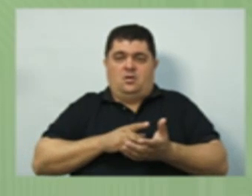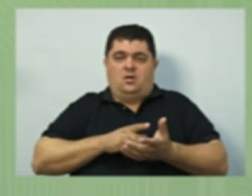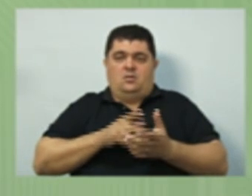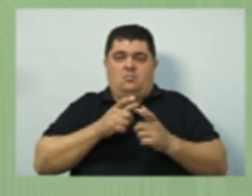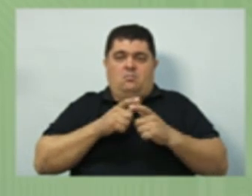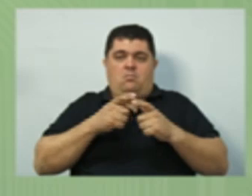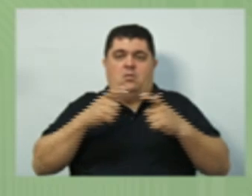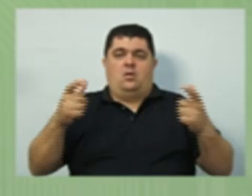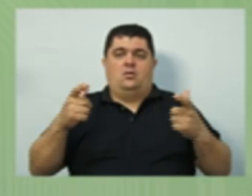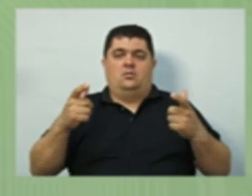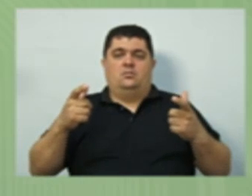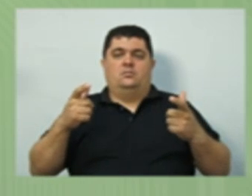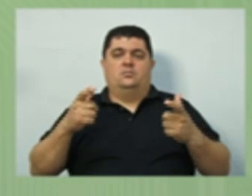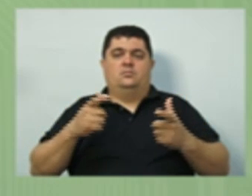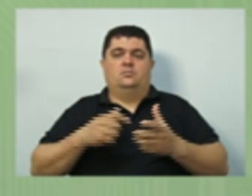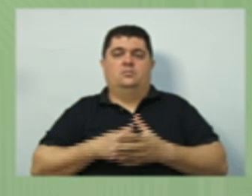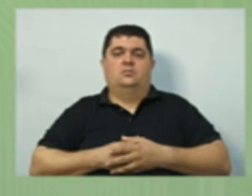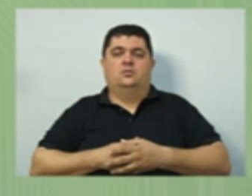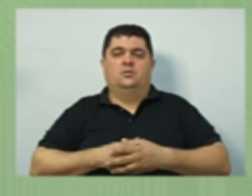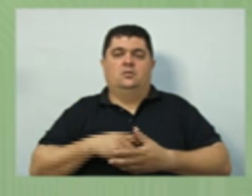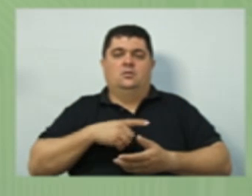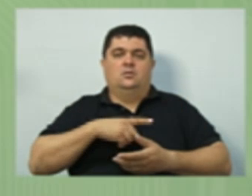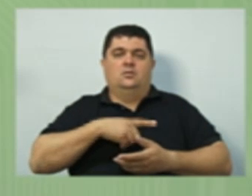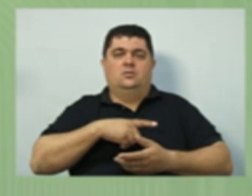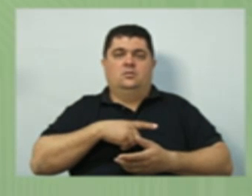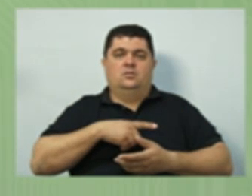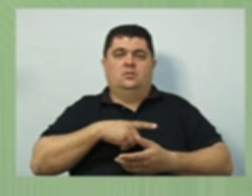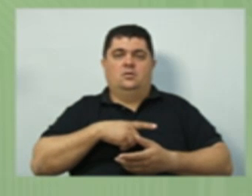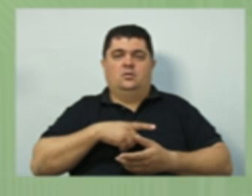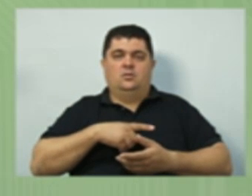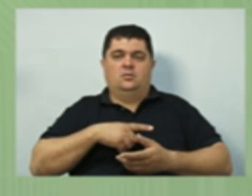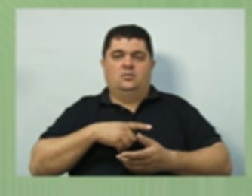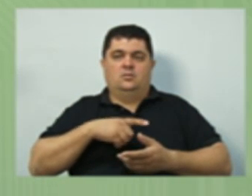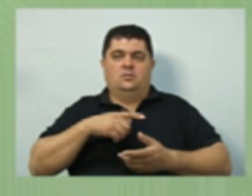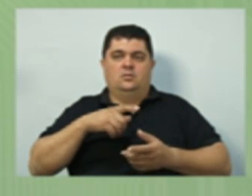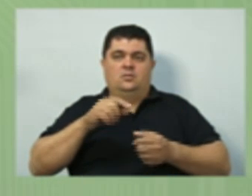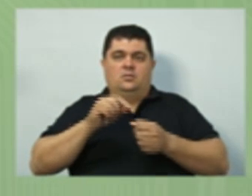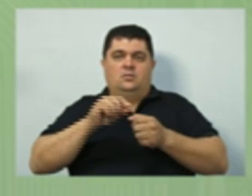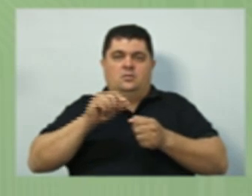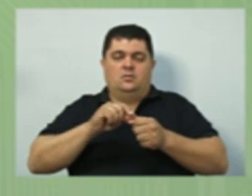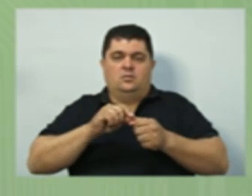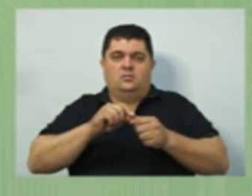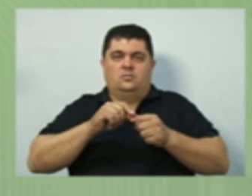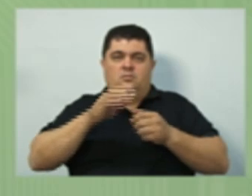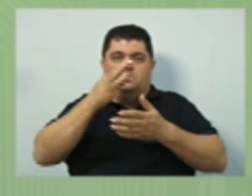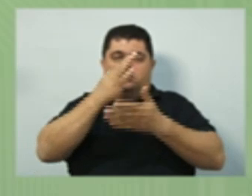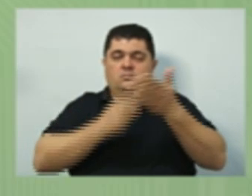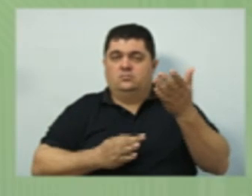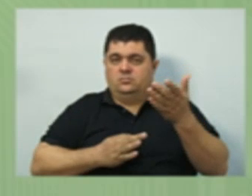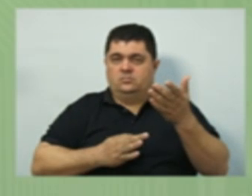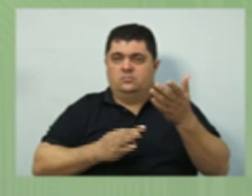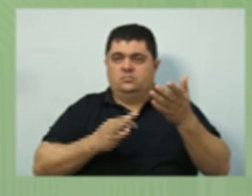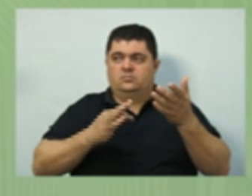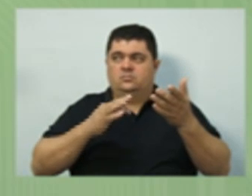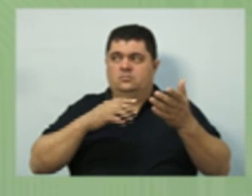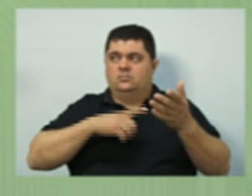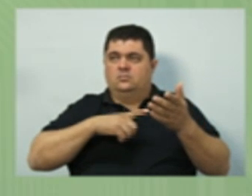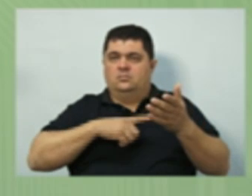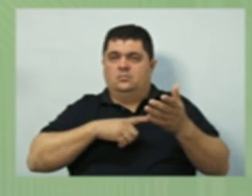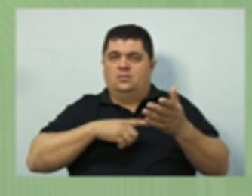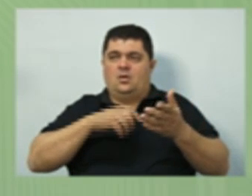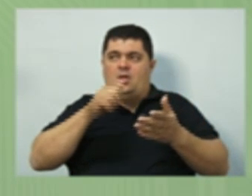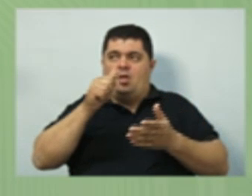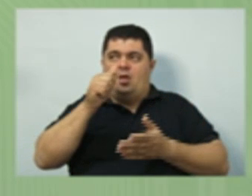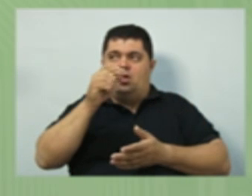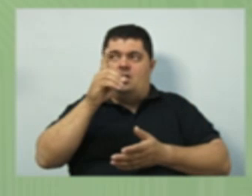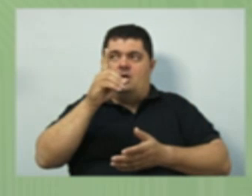do trabalho. Ele constrói em sua obra um texto que ele chama, que é chamado aí de A